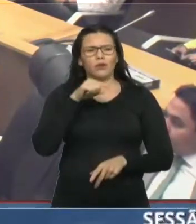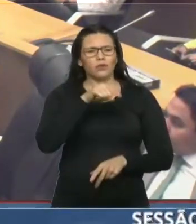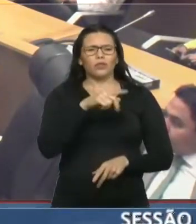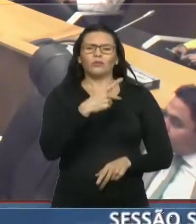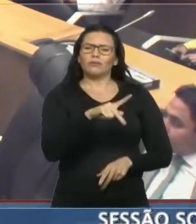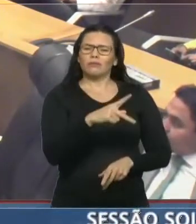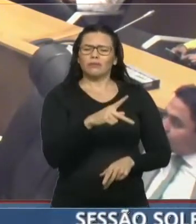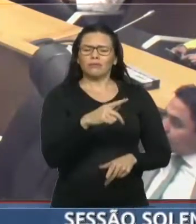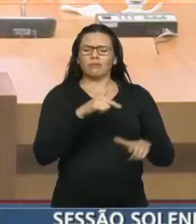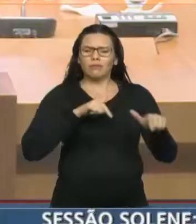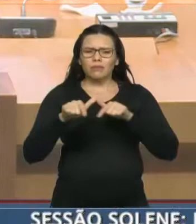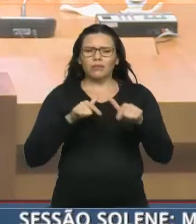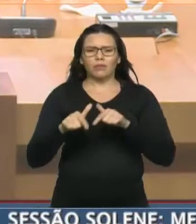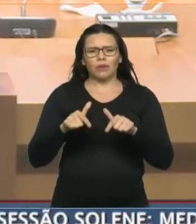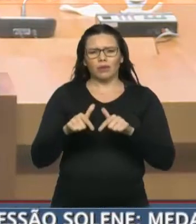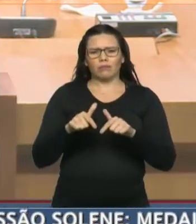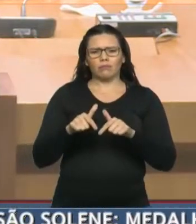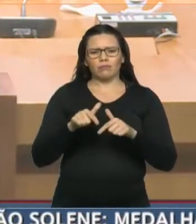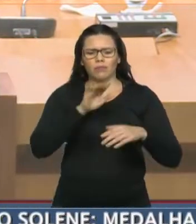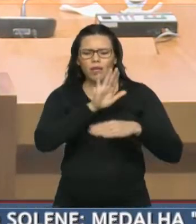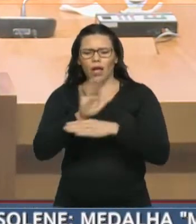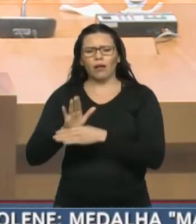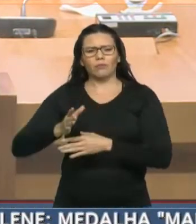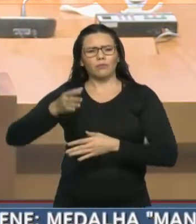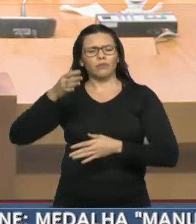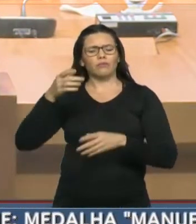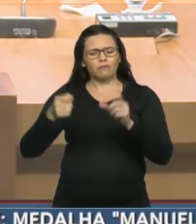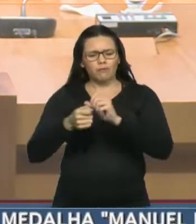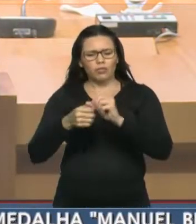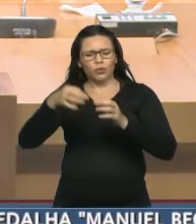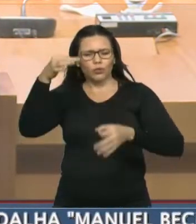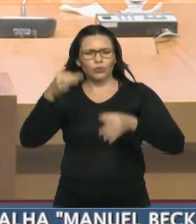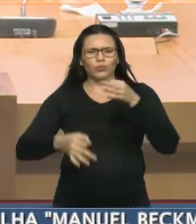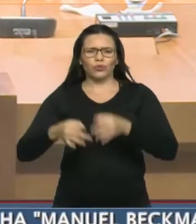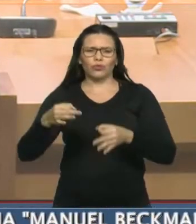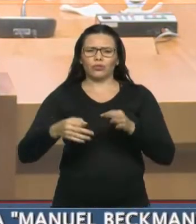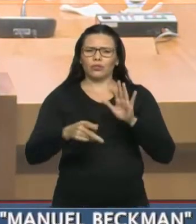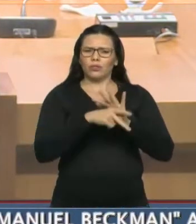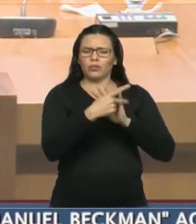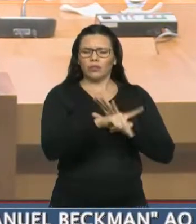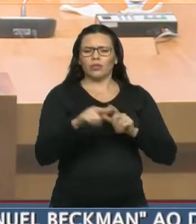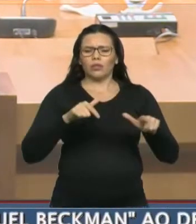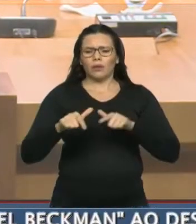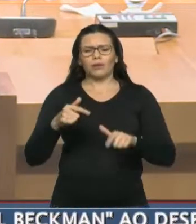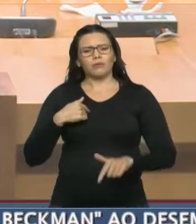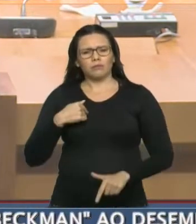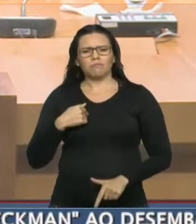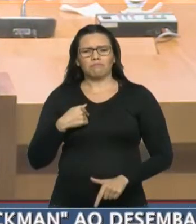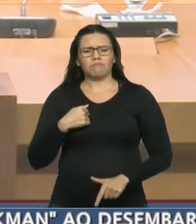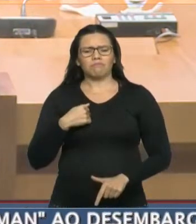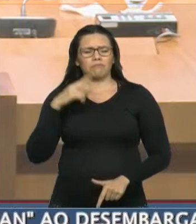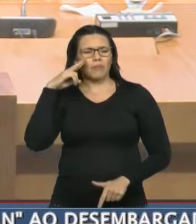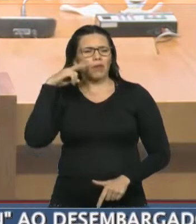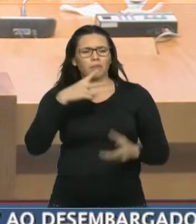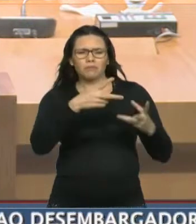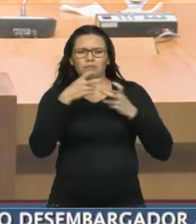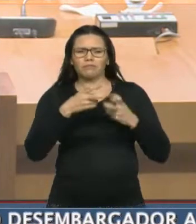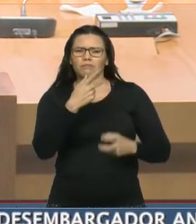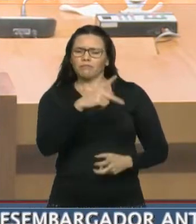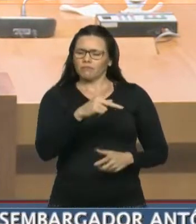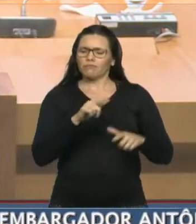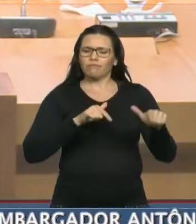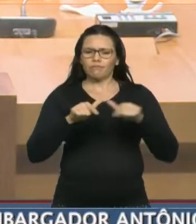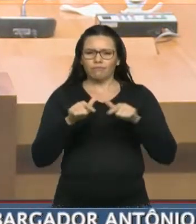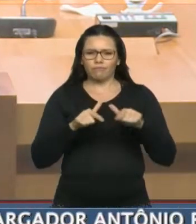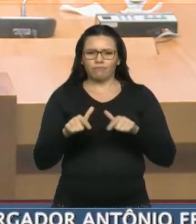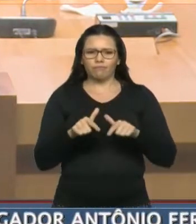nosso Estado. E finalizo dizendo que sou um admirador da sua forma de trabalhar, porque,